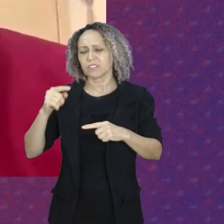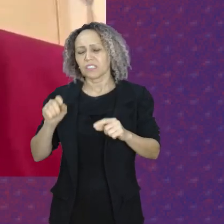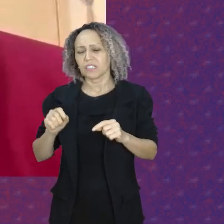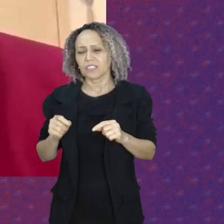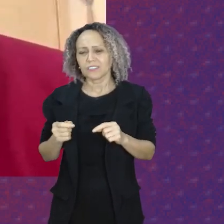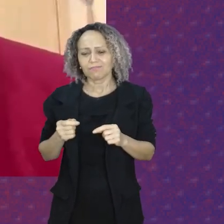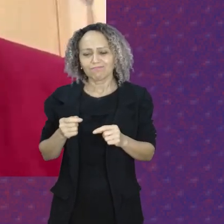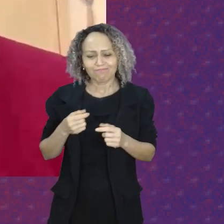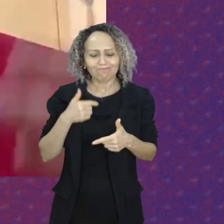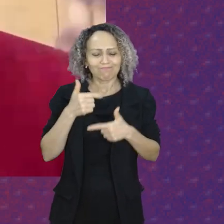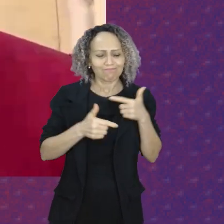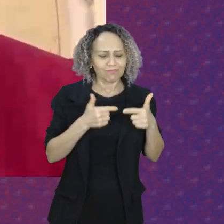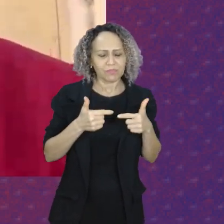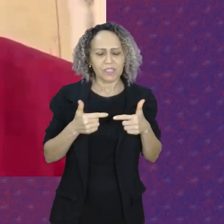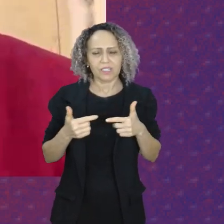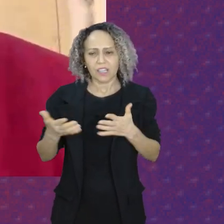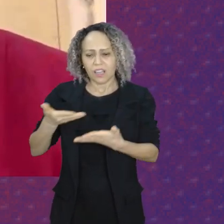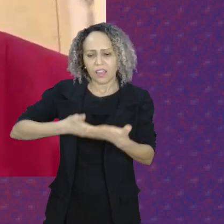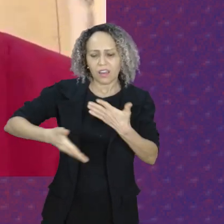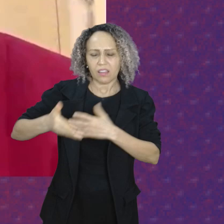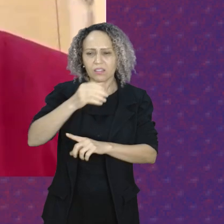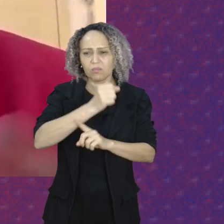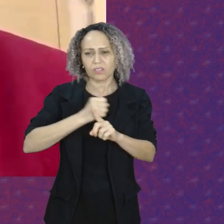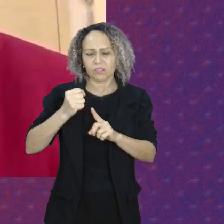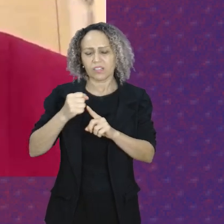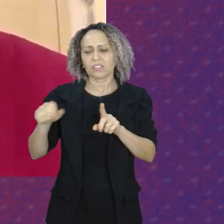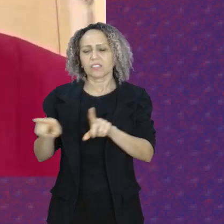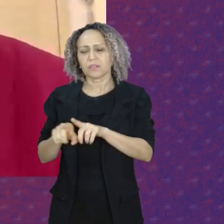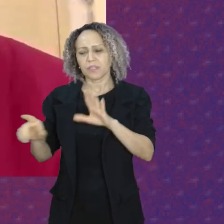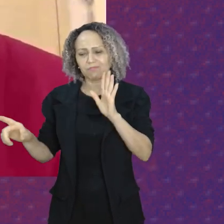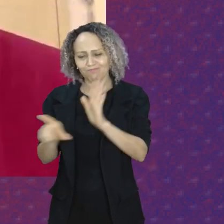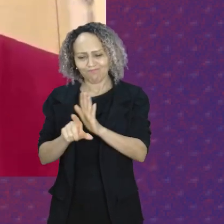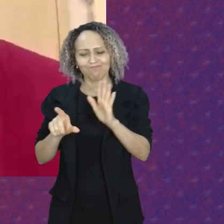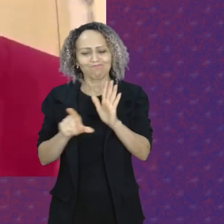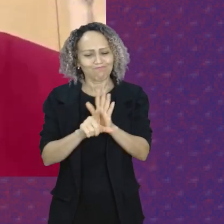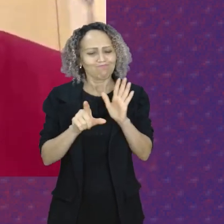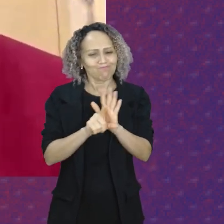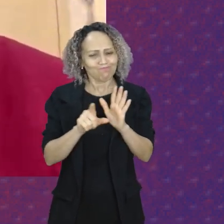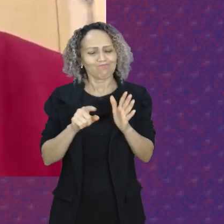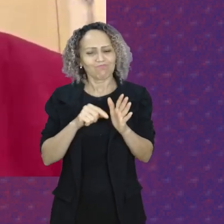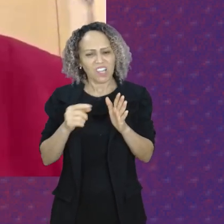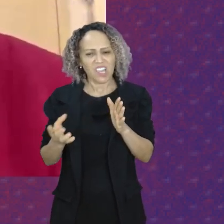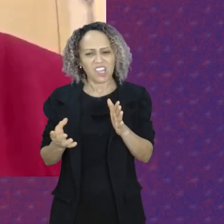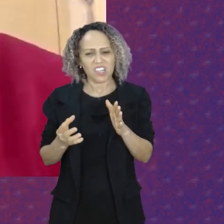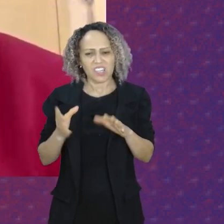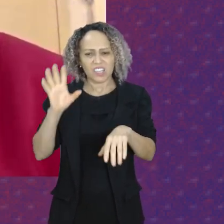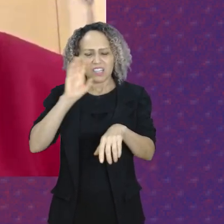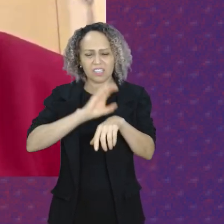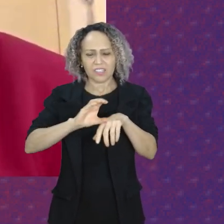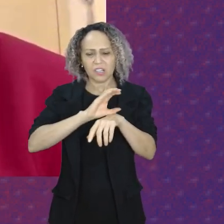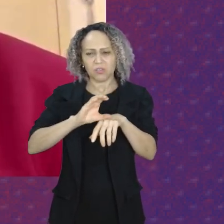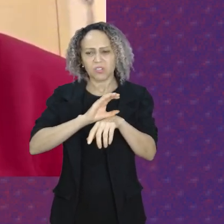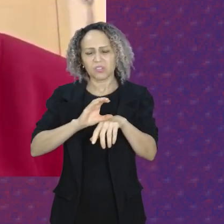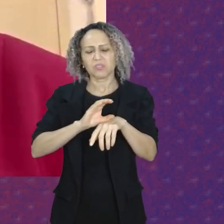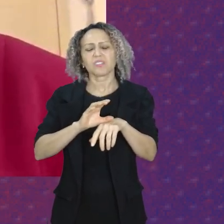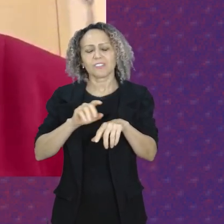com a sociedade e também em termos legais, né? Alterações profundas na Constituição e na